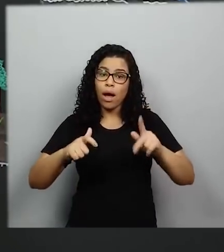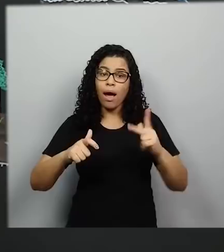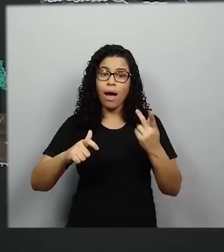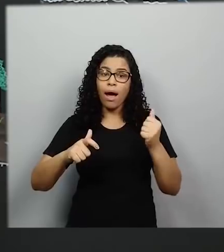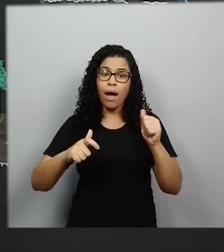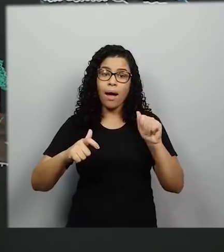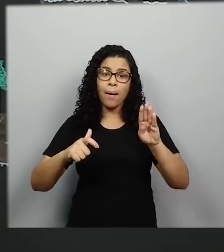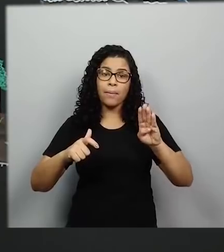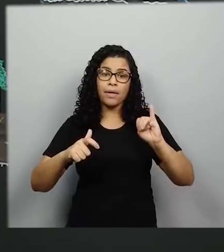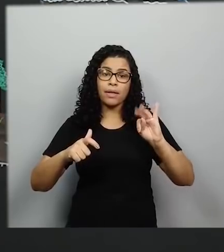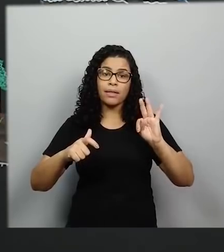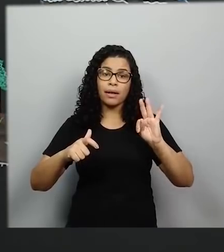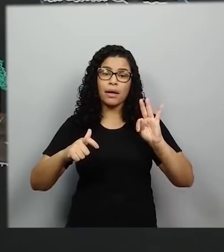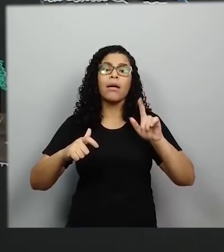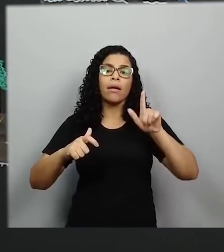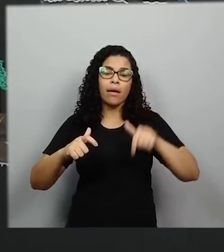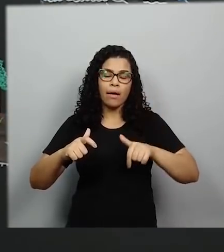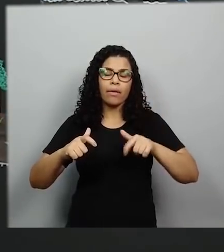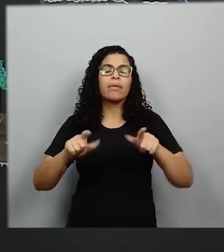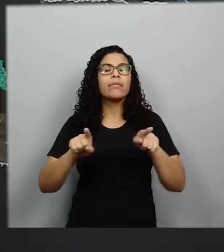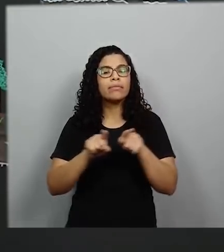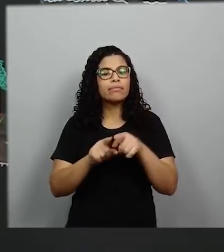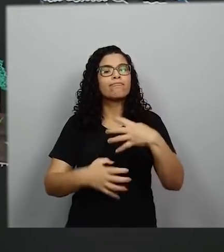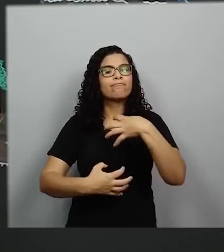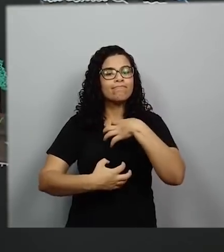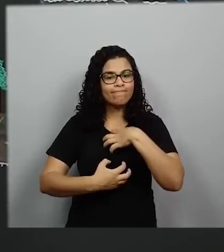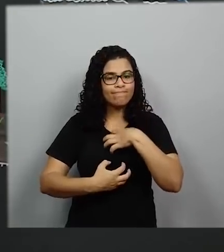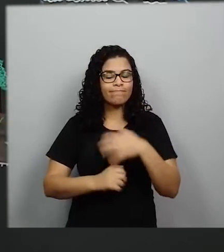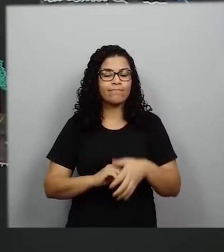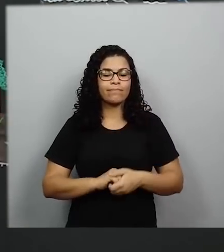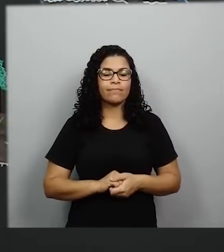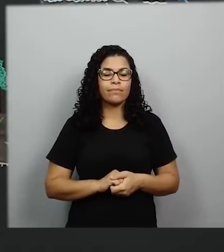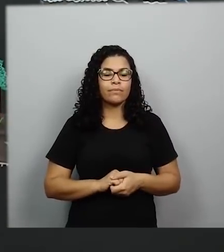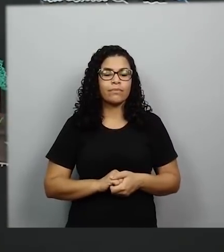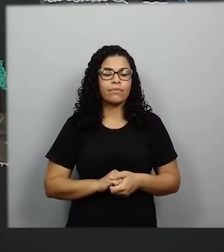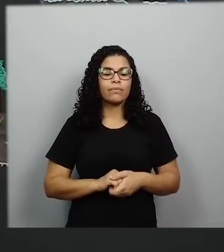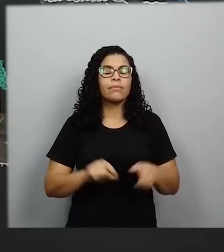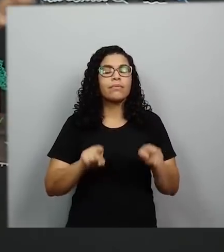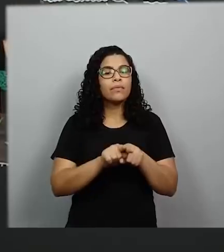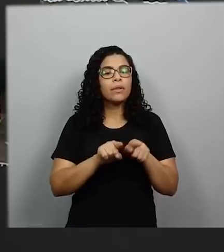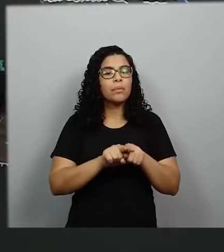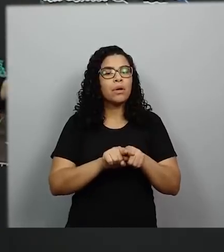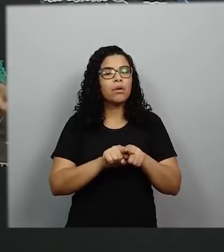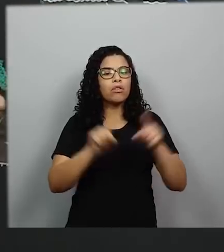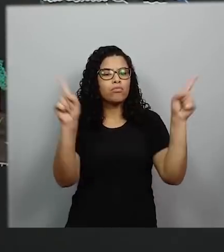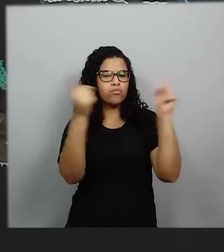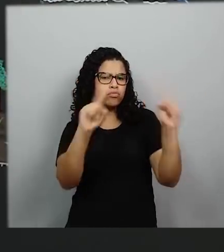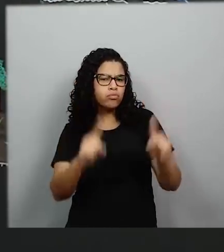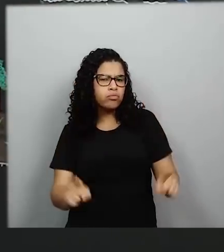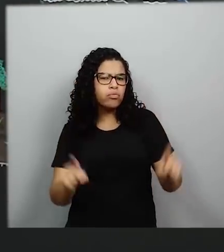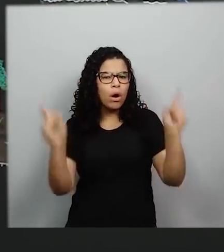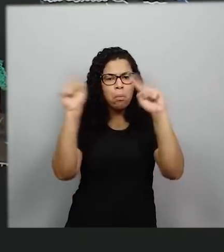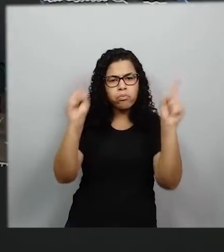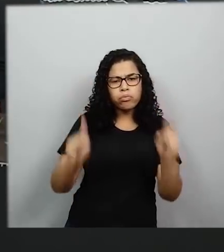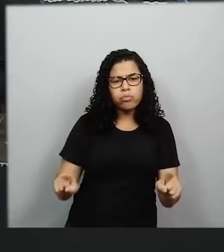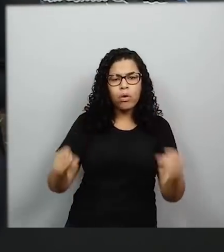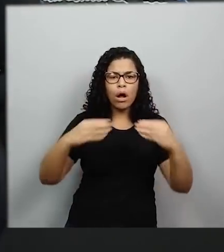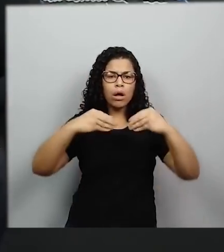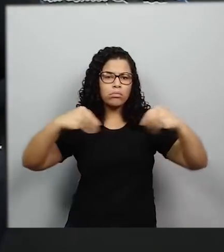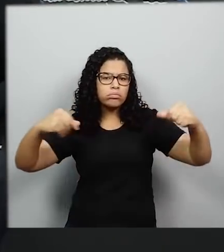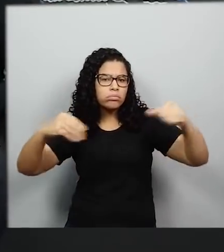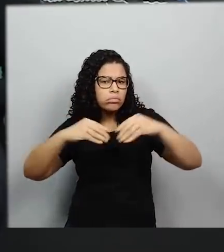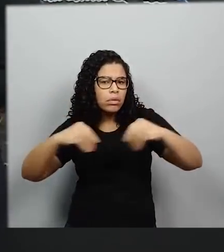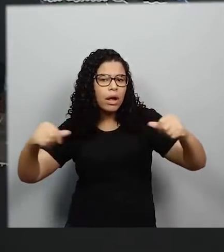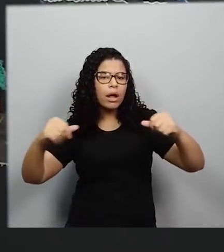ali, vai ser diretamente afetado. Tempestades. Tempestades de raios, tempestades de areia, tempestades